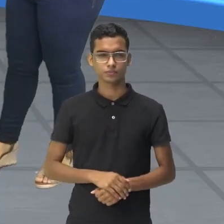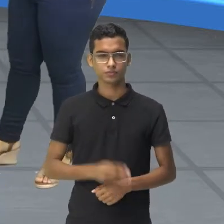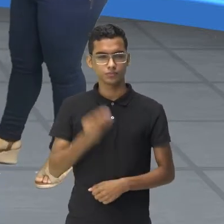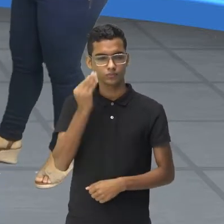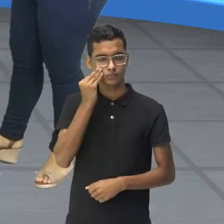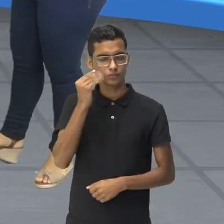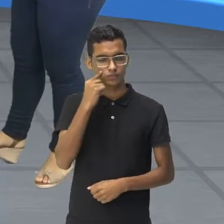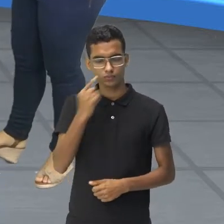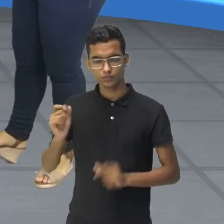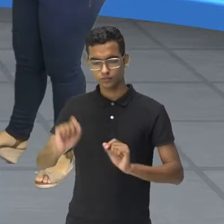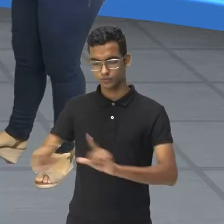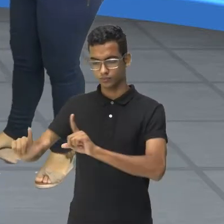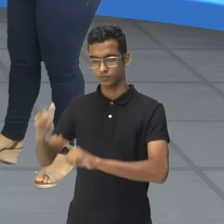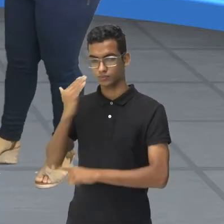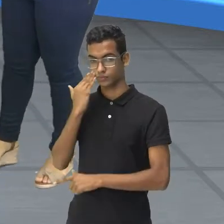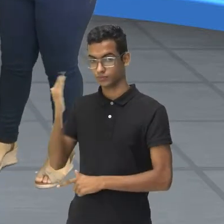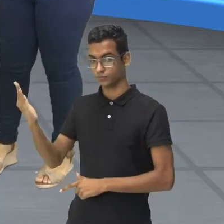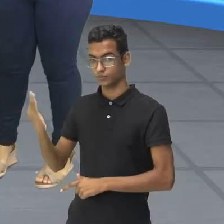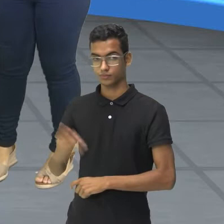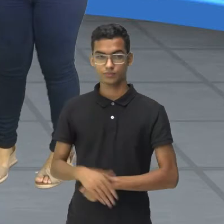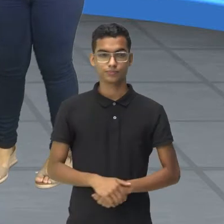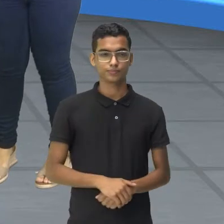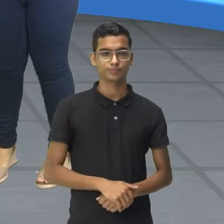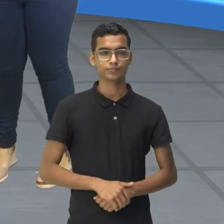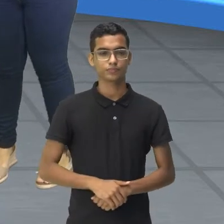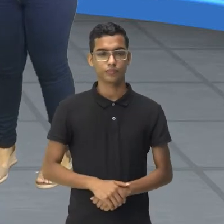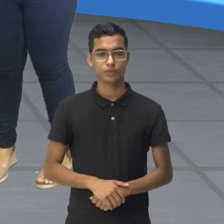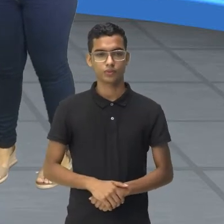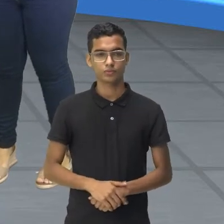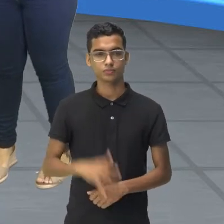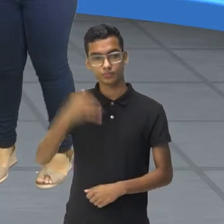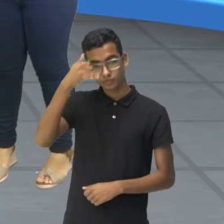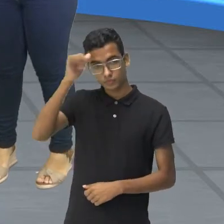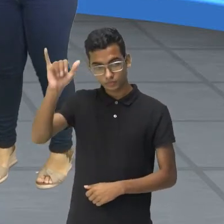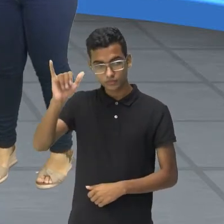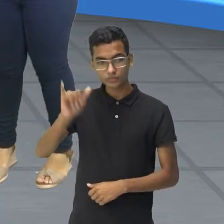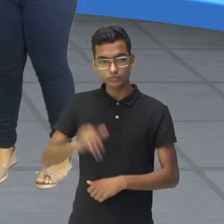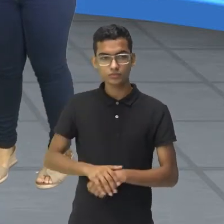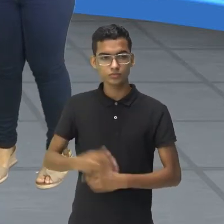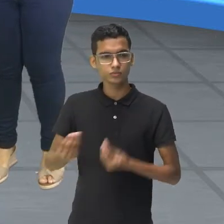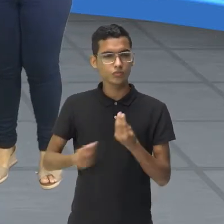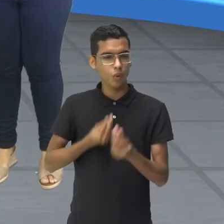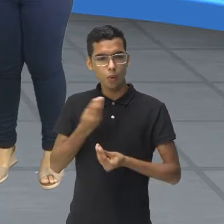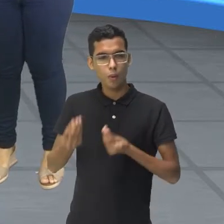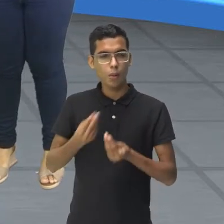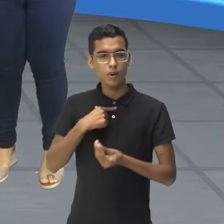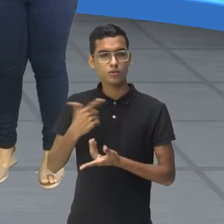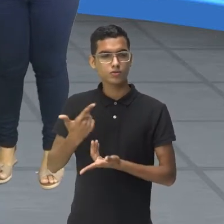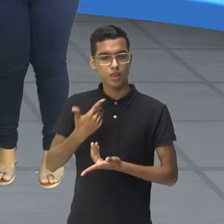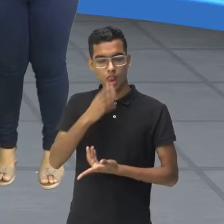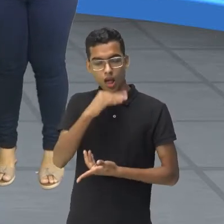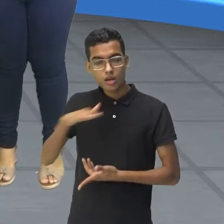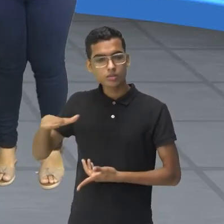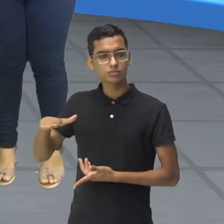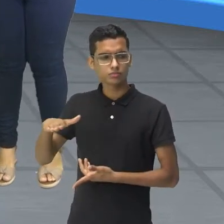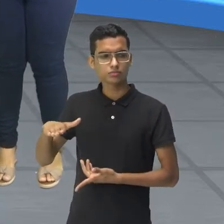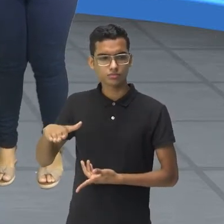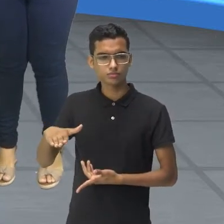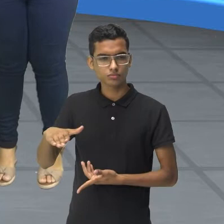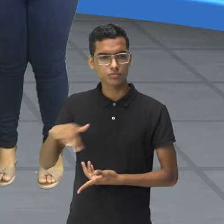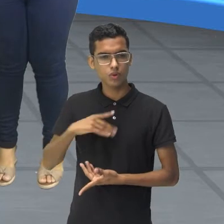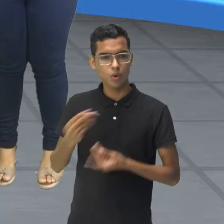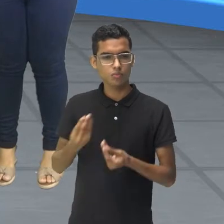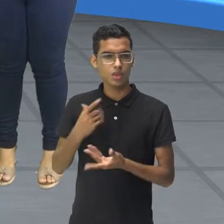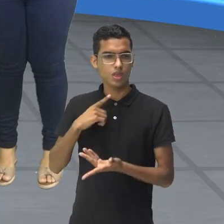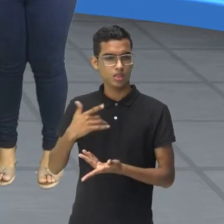observem aqui. A prevenção da dislipidemia deve ser indicada ainda na infância, através de hábitos saudáveis,